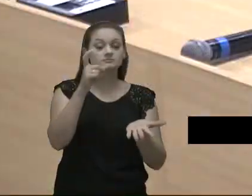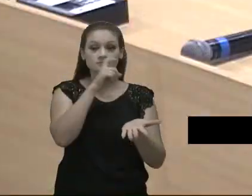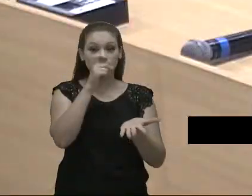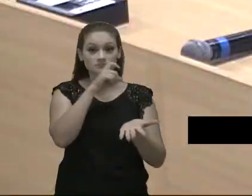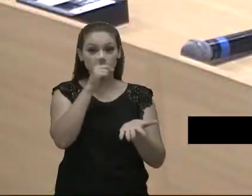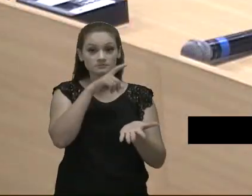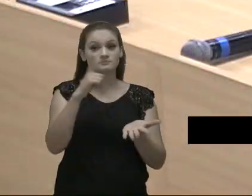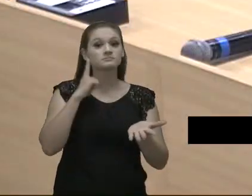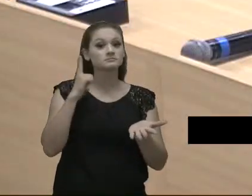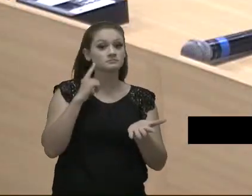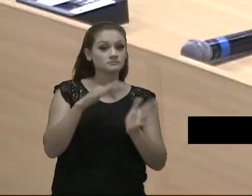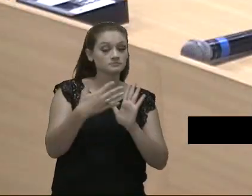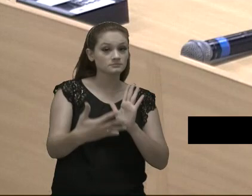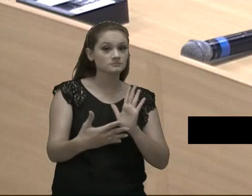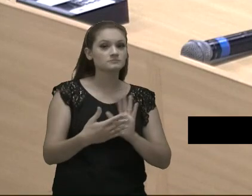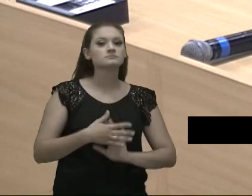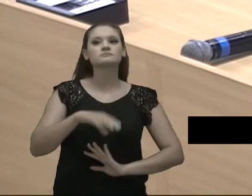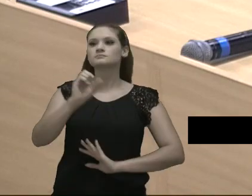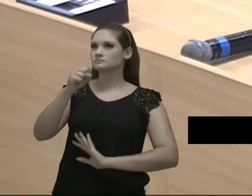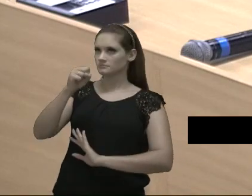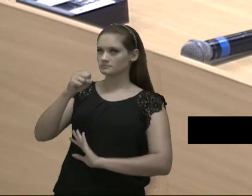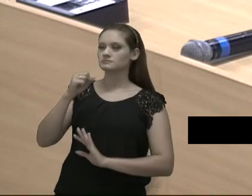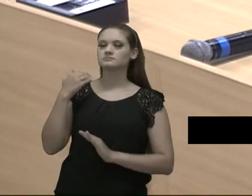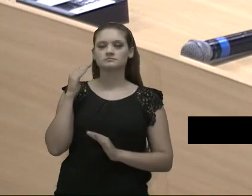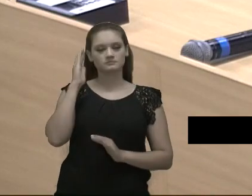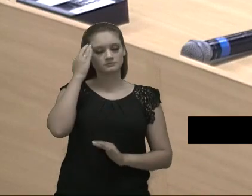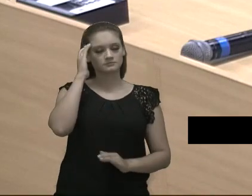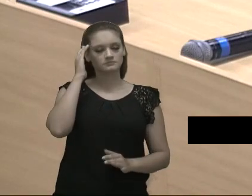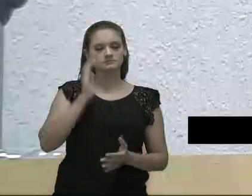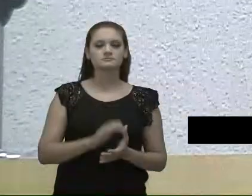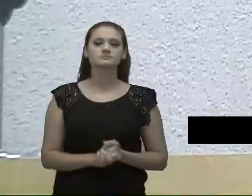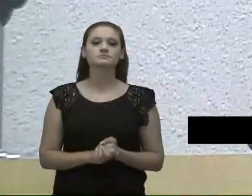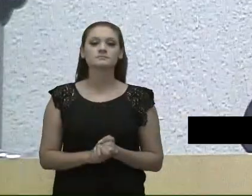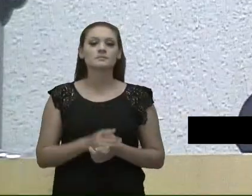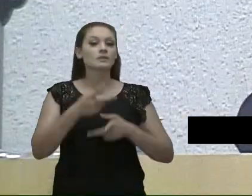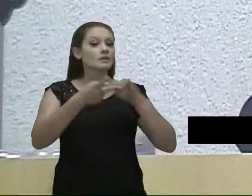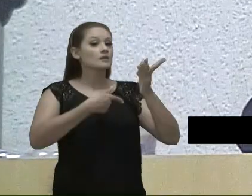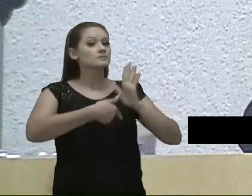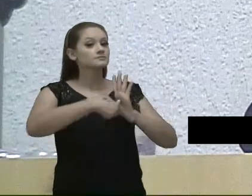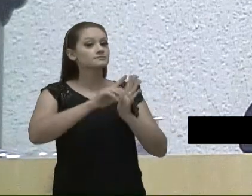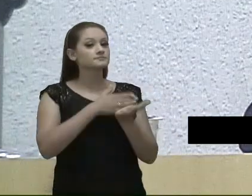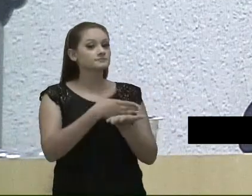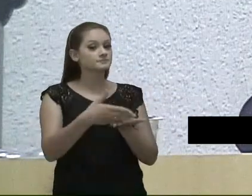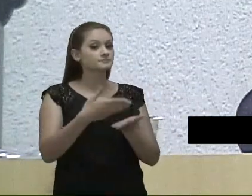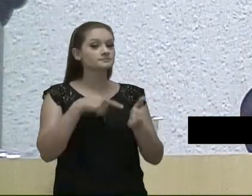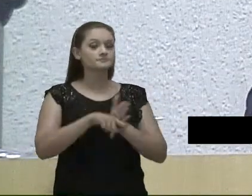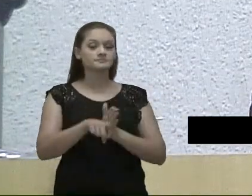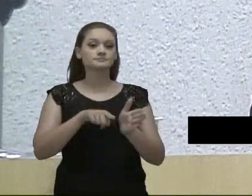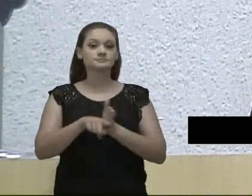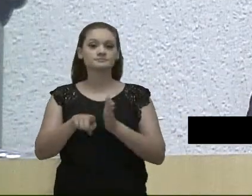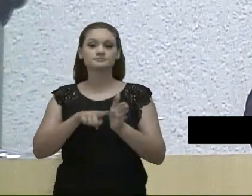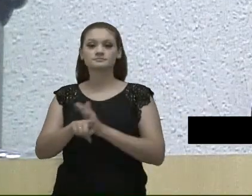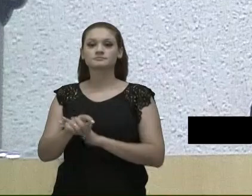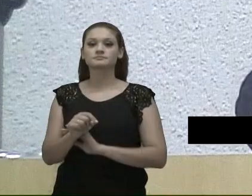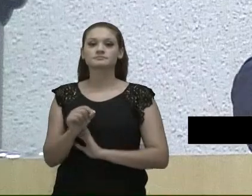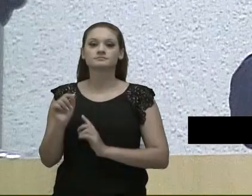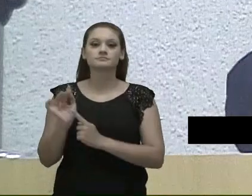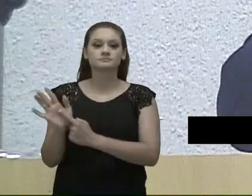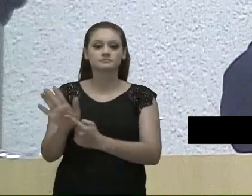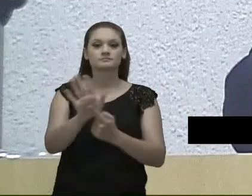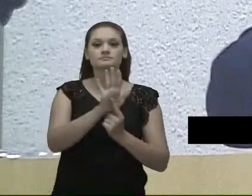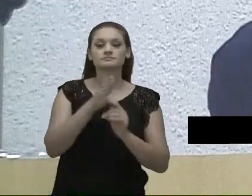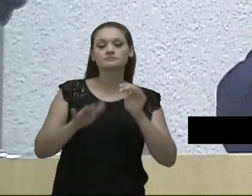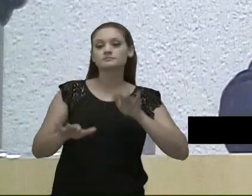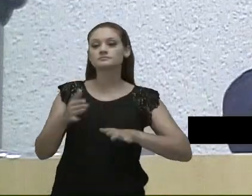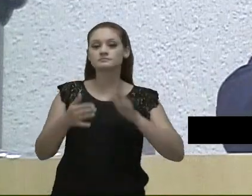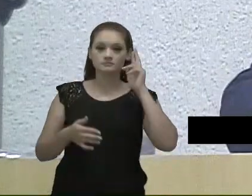Sim, claro, senhor vereador. Então tá bom. Fala para mim, antes da gente começar as perguntas, faz uma apresentação para a gente mais ou